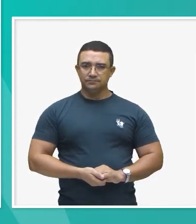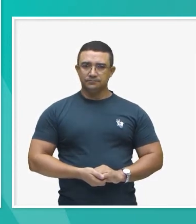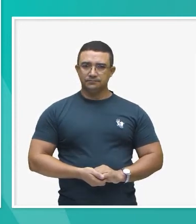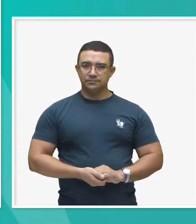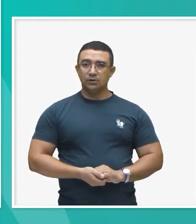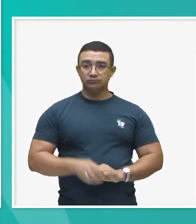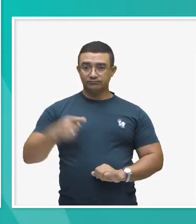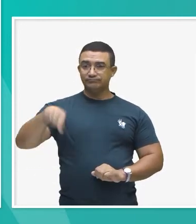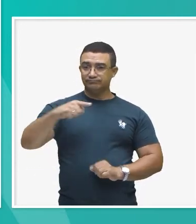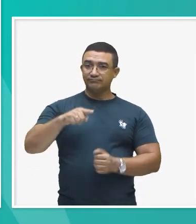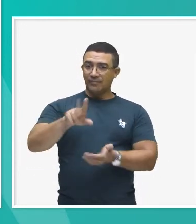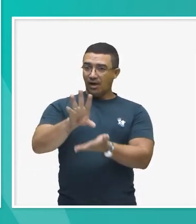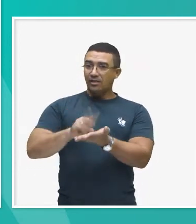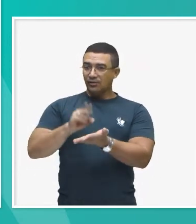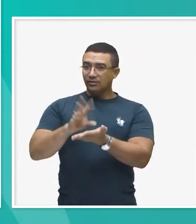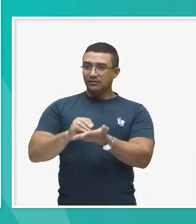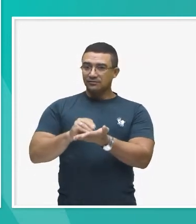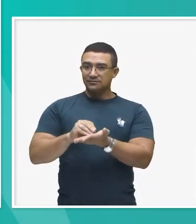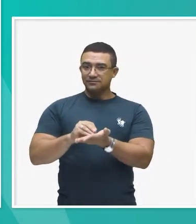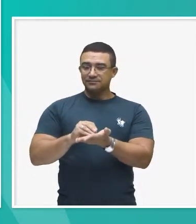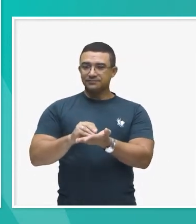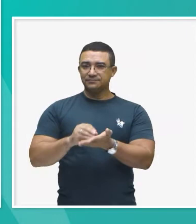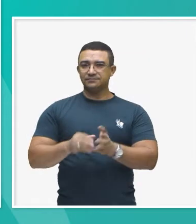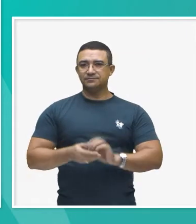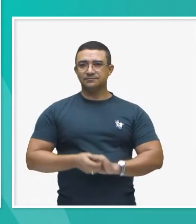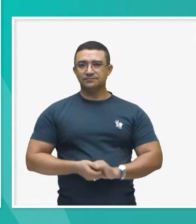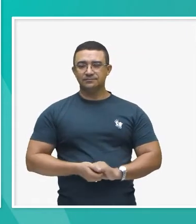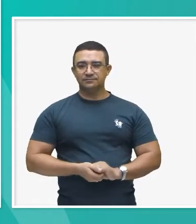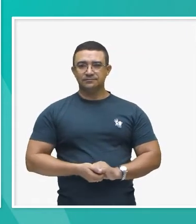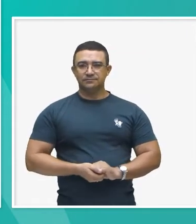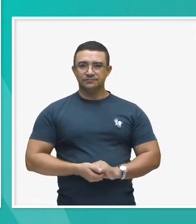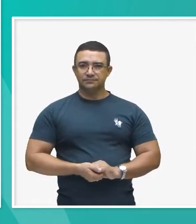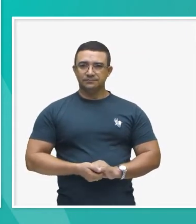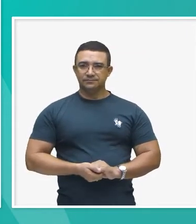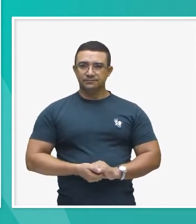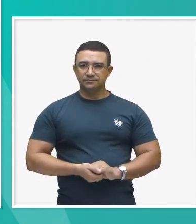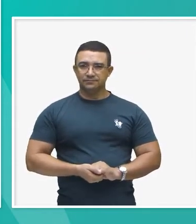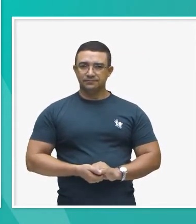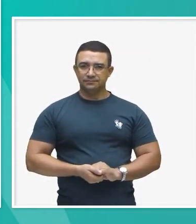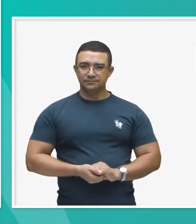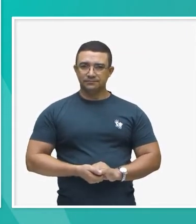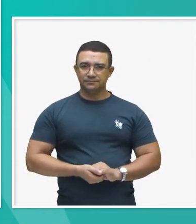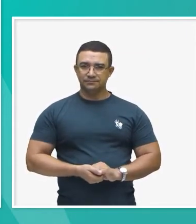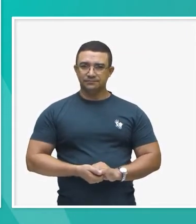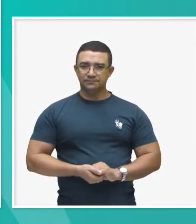aí. Conservationists, ambientalistas.